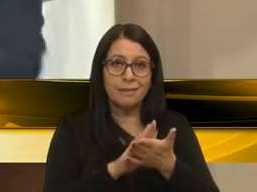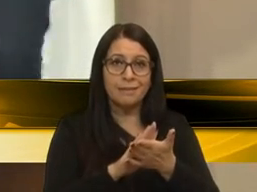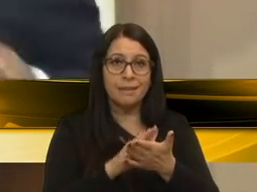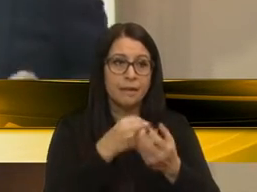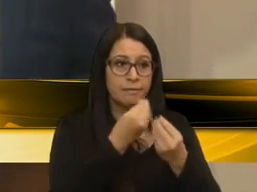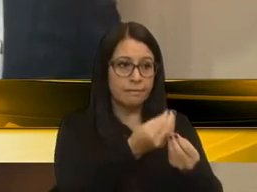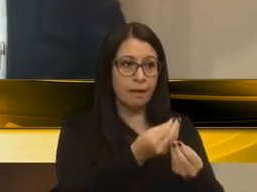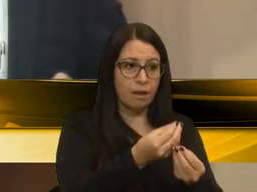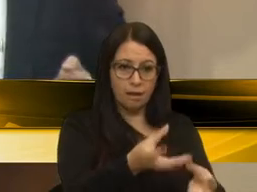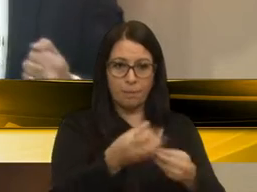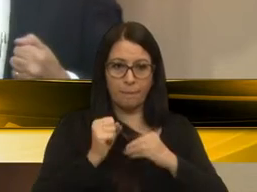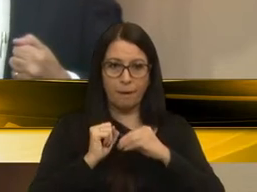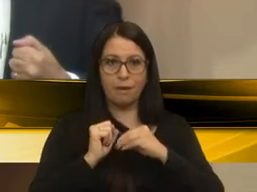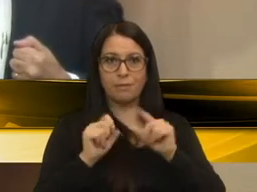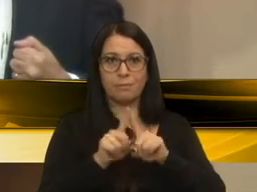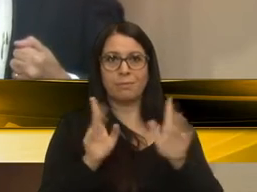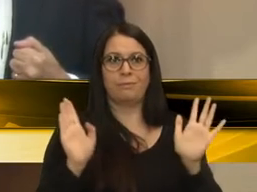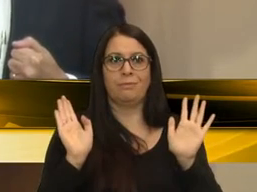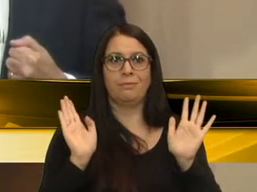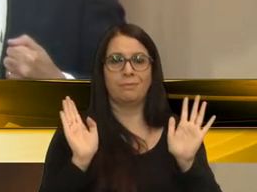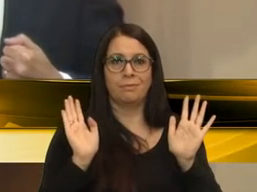dá e ele puxa com o outro lado.